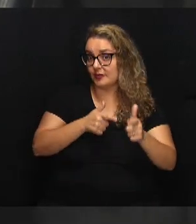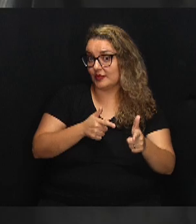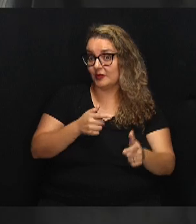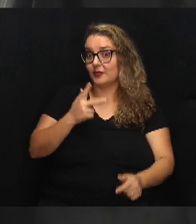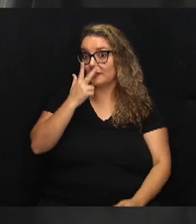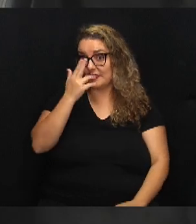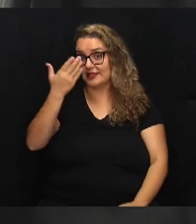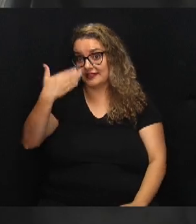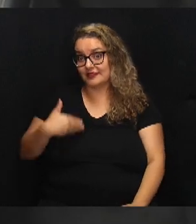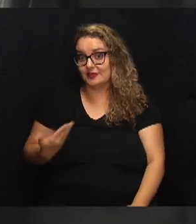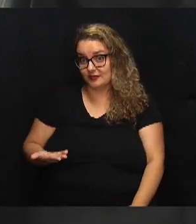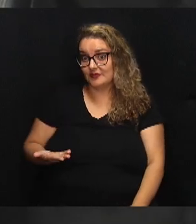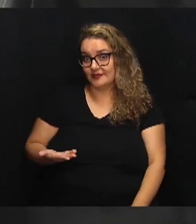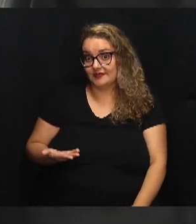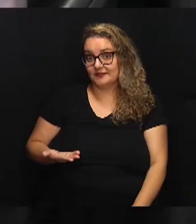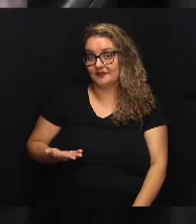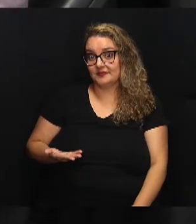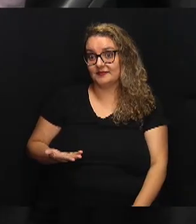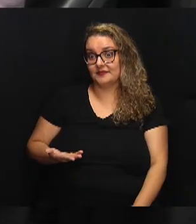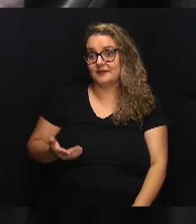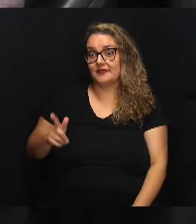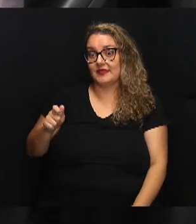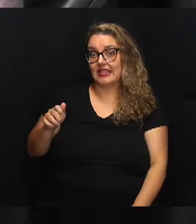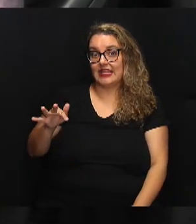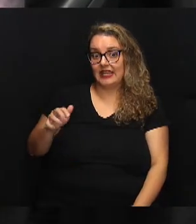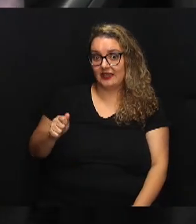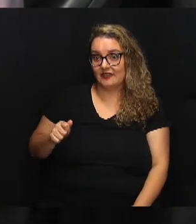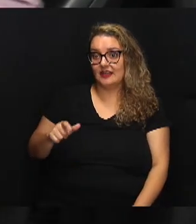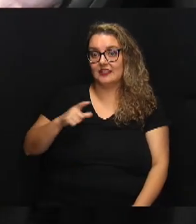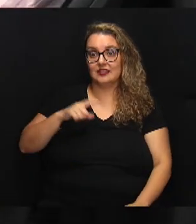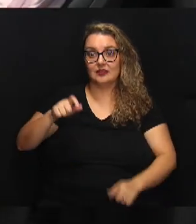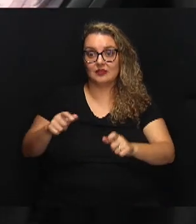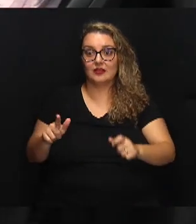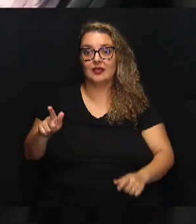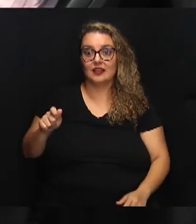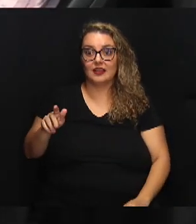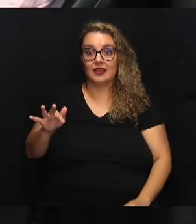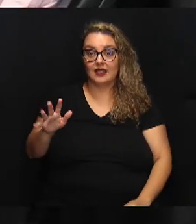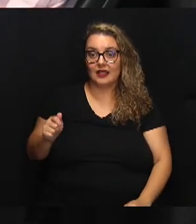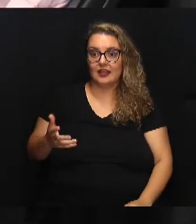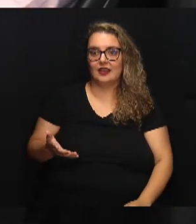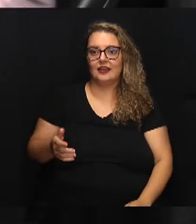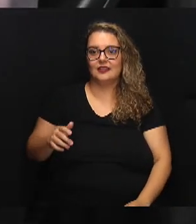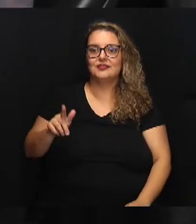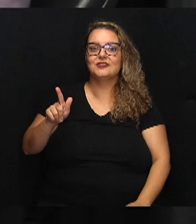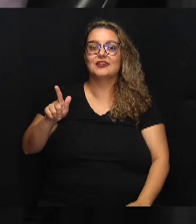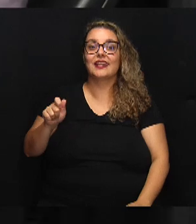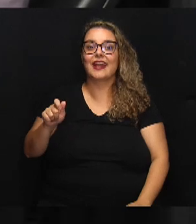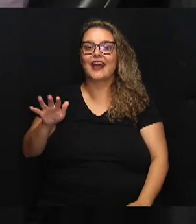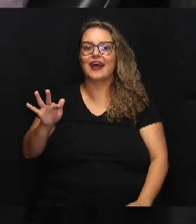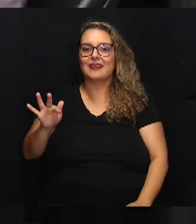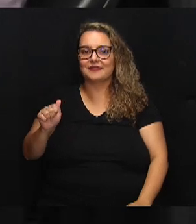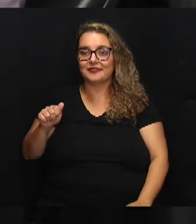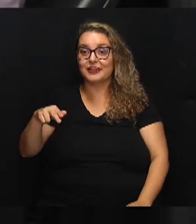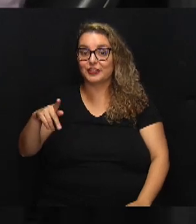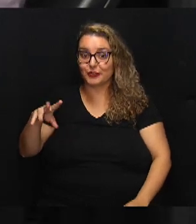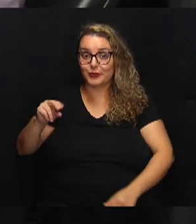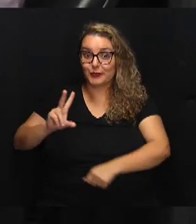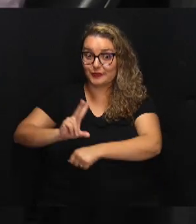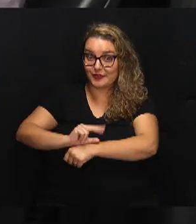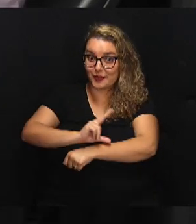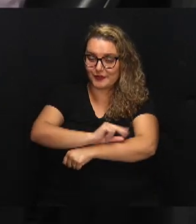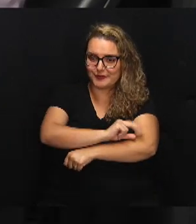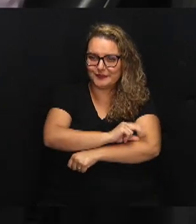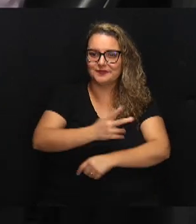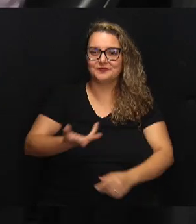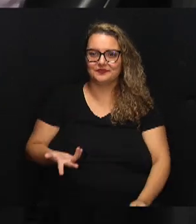parecido comigo, que tinha o apelido Gafa. Então hoje tem gente até hoje que me chama de Gafa, né, de gafanhoto. E